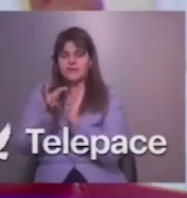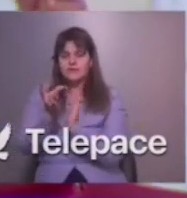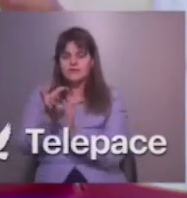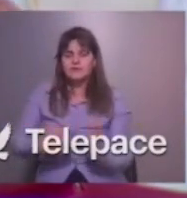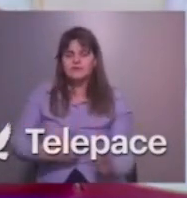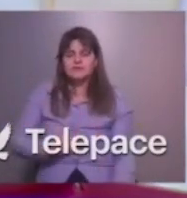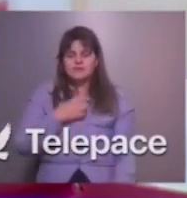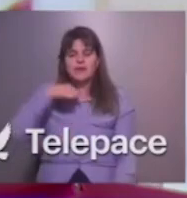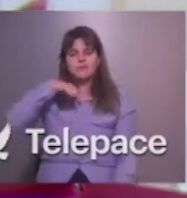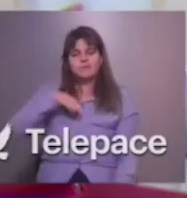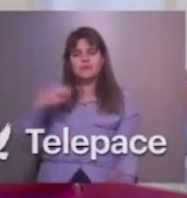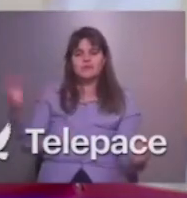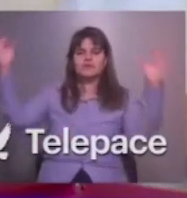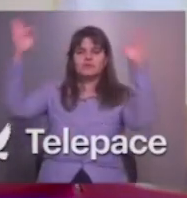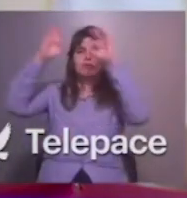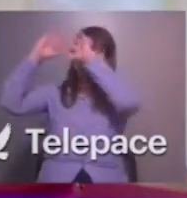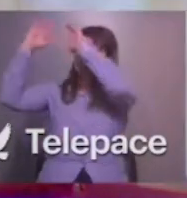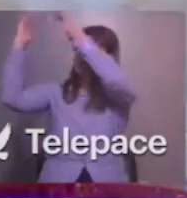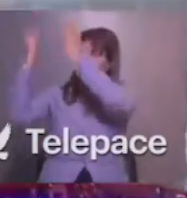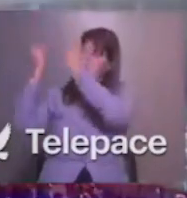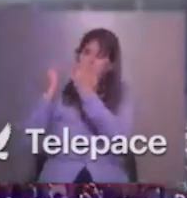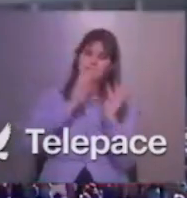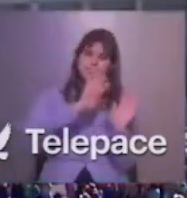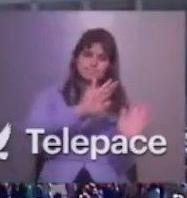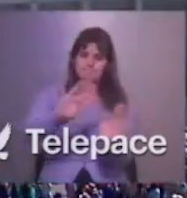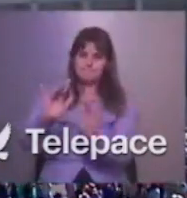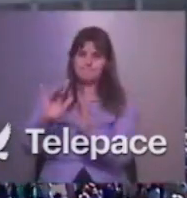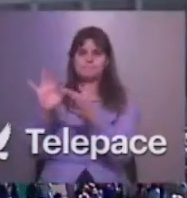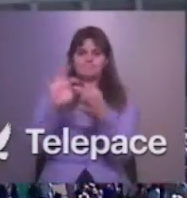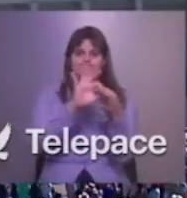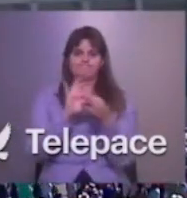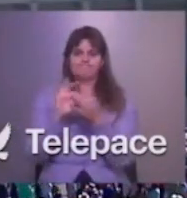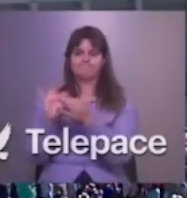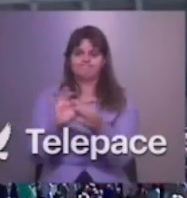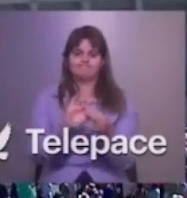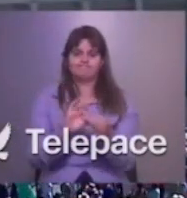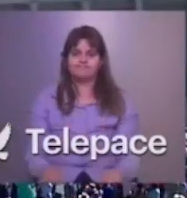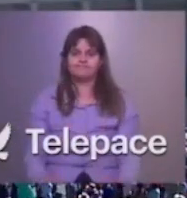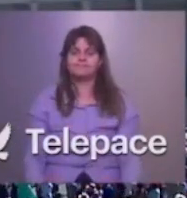Sancto congregemur in unum.